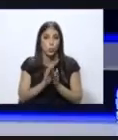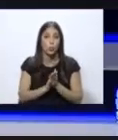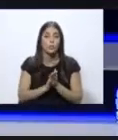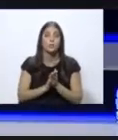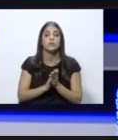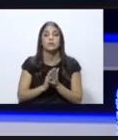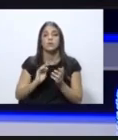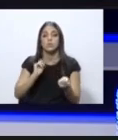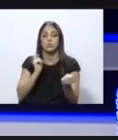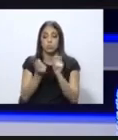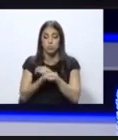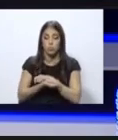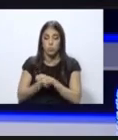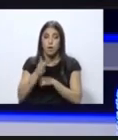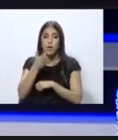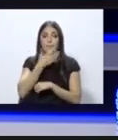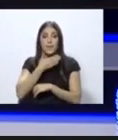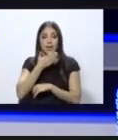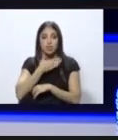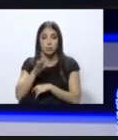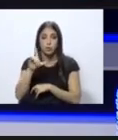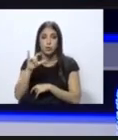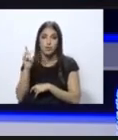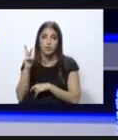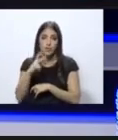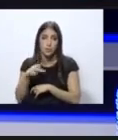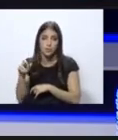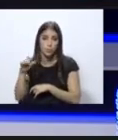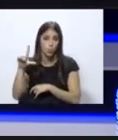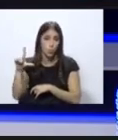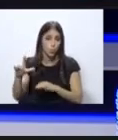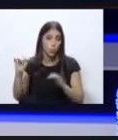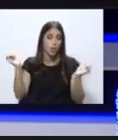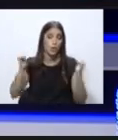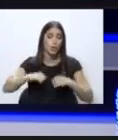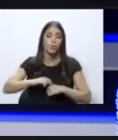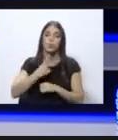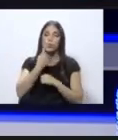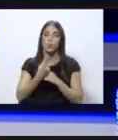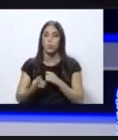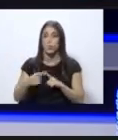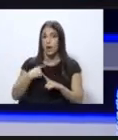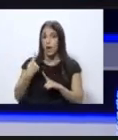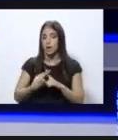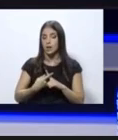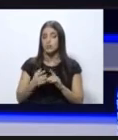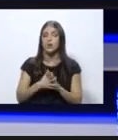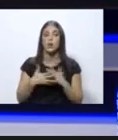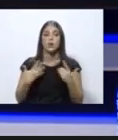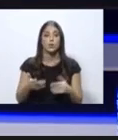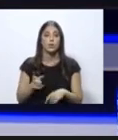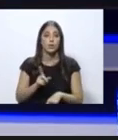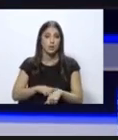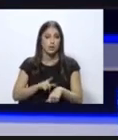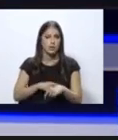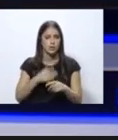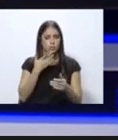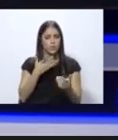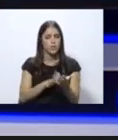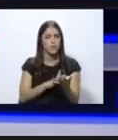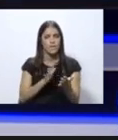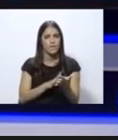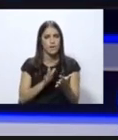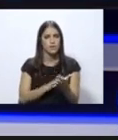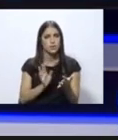Liverpool por empréstimo, acordo válido durante uma temporada. E agora é tempo de passar em revista